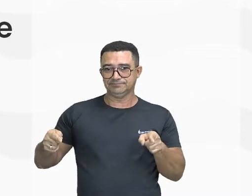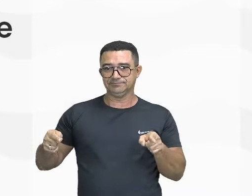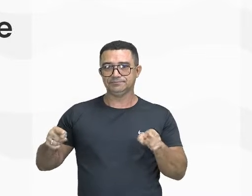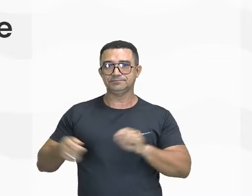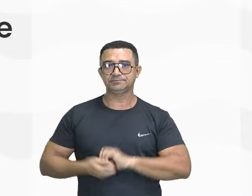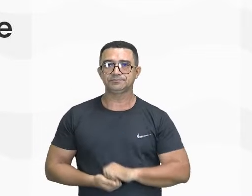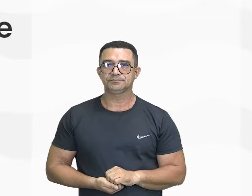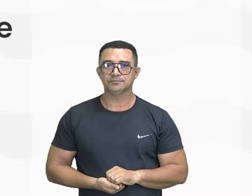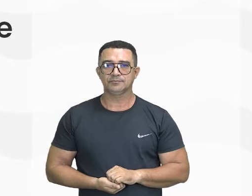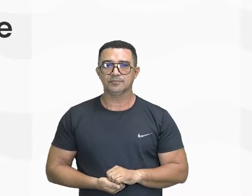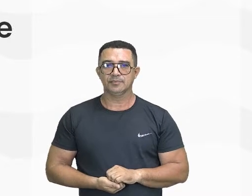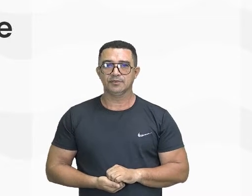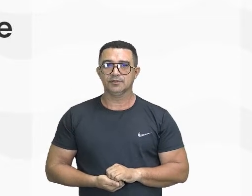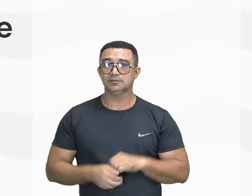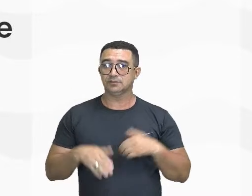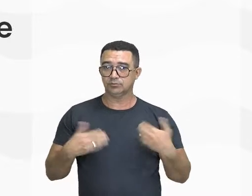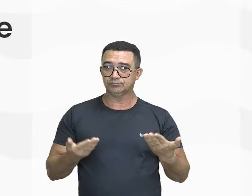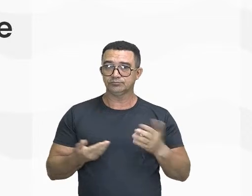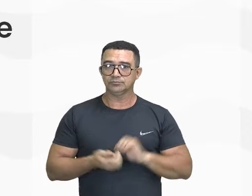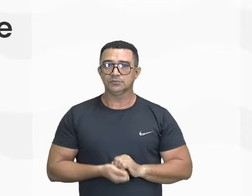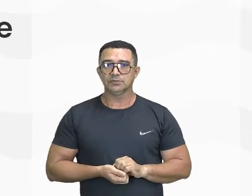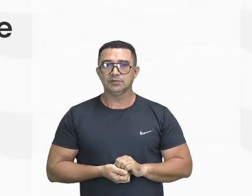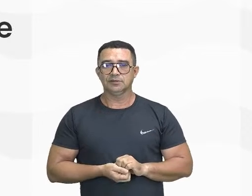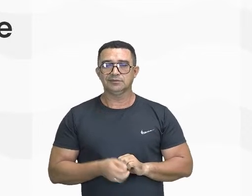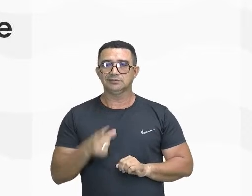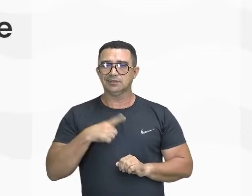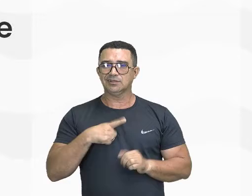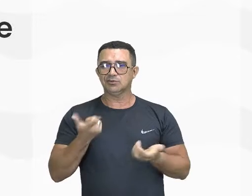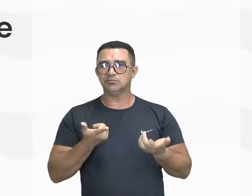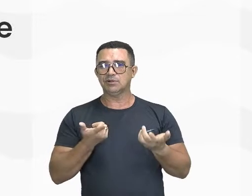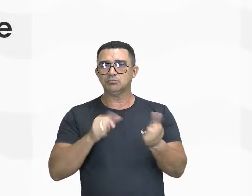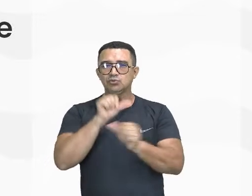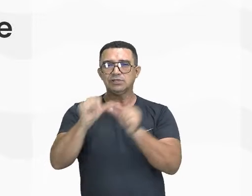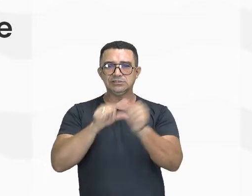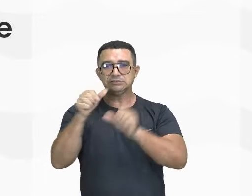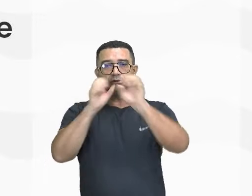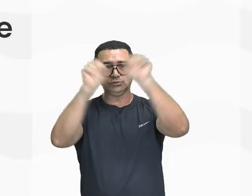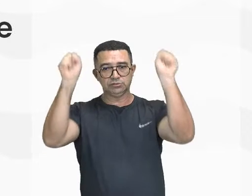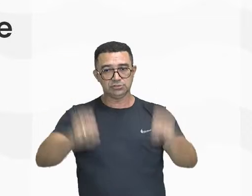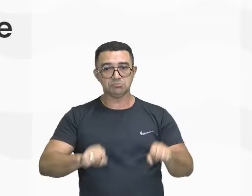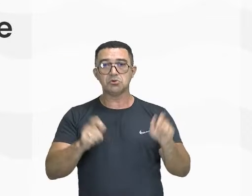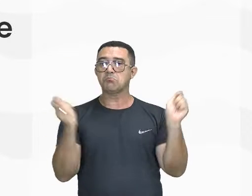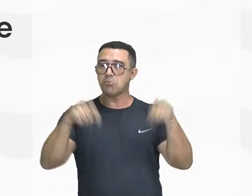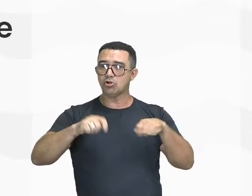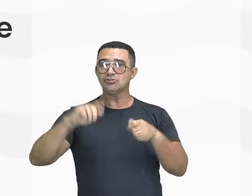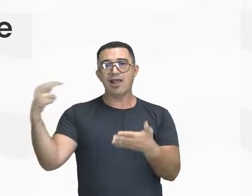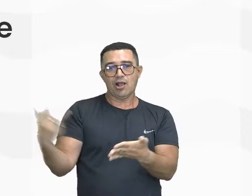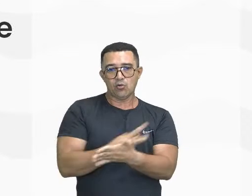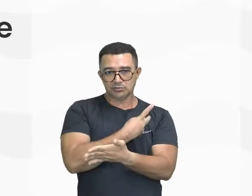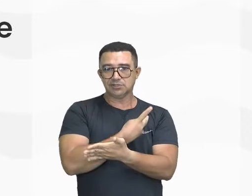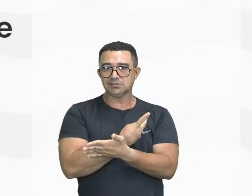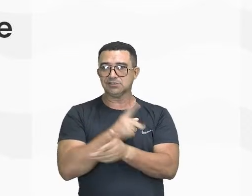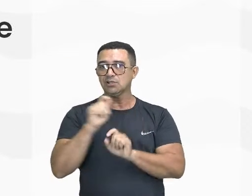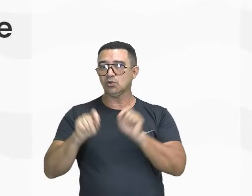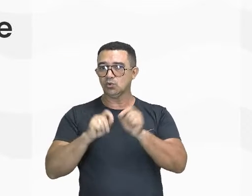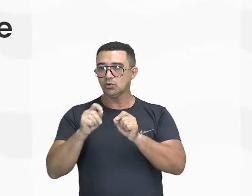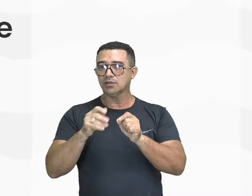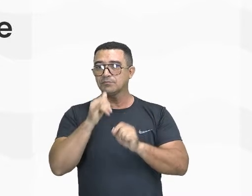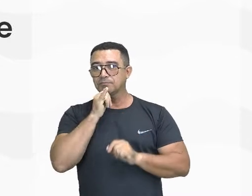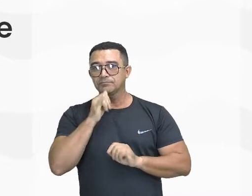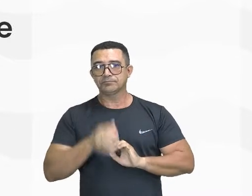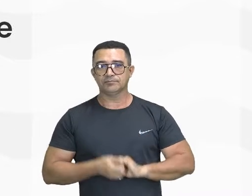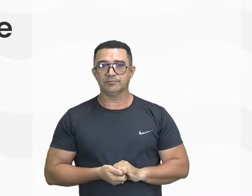e litosfera. Assim, uma perturbação no sistema pode acarretar um efeito nas componentes